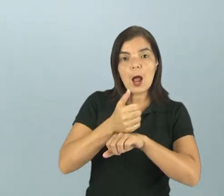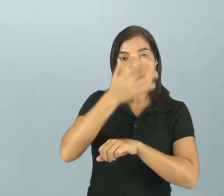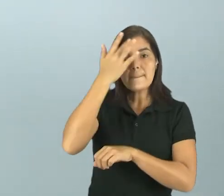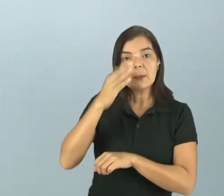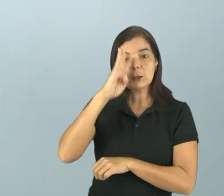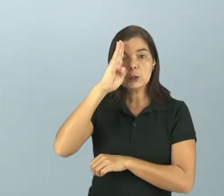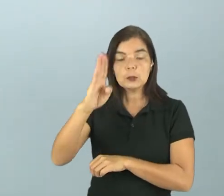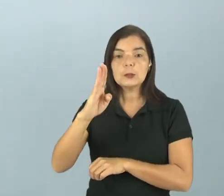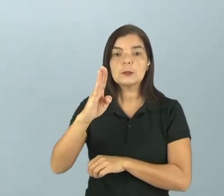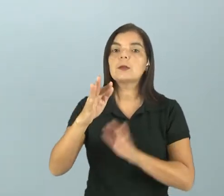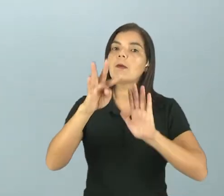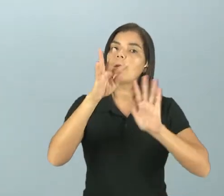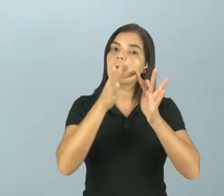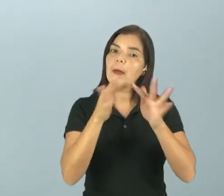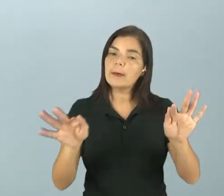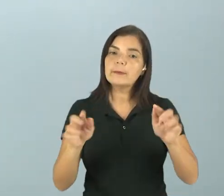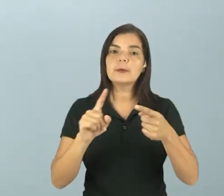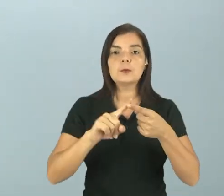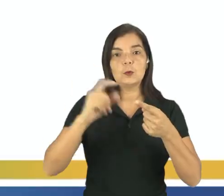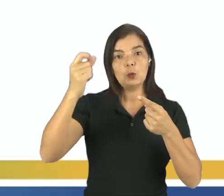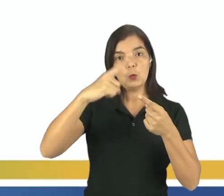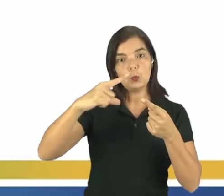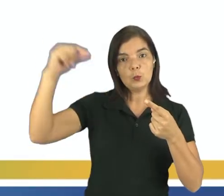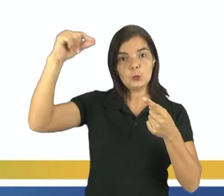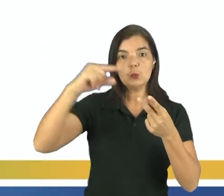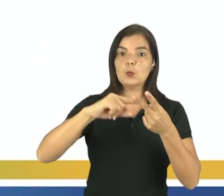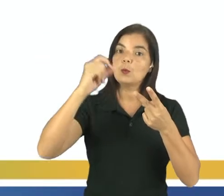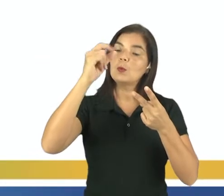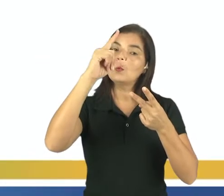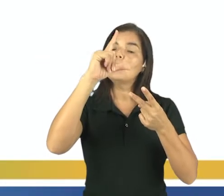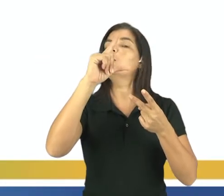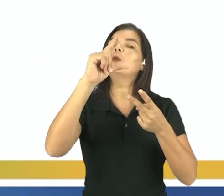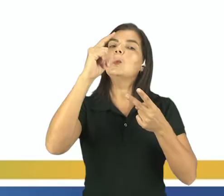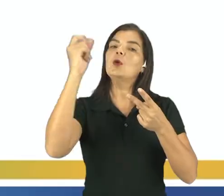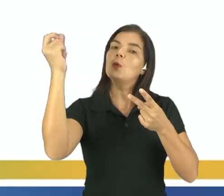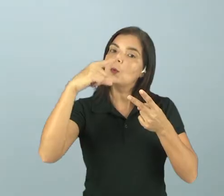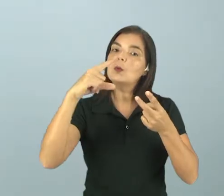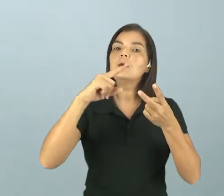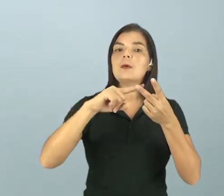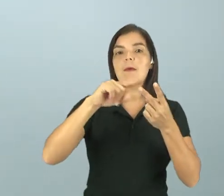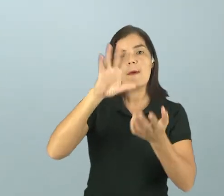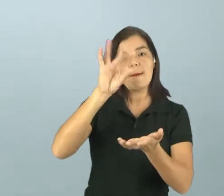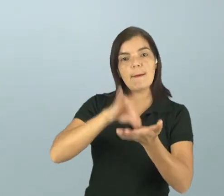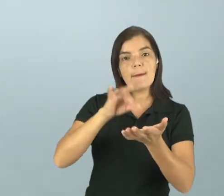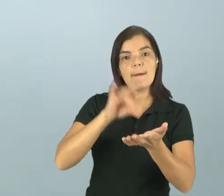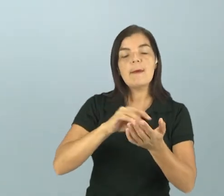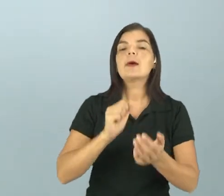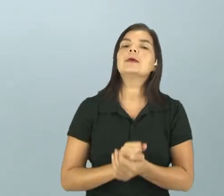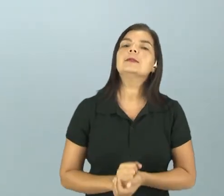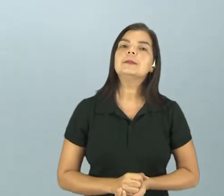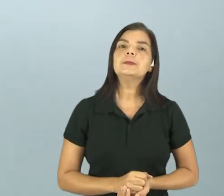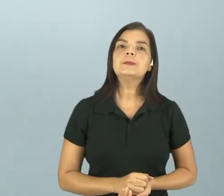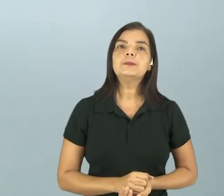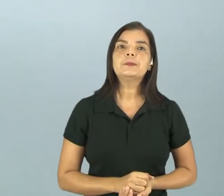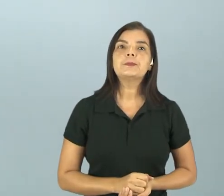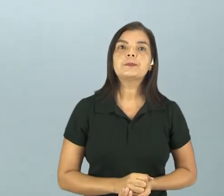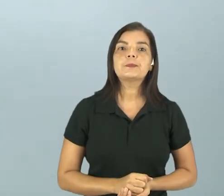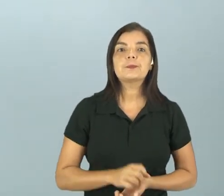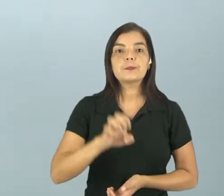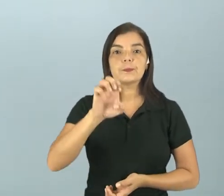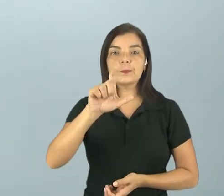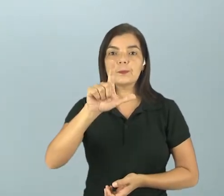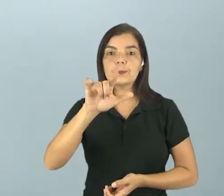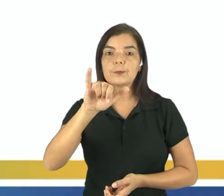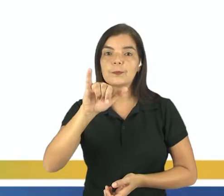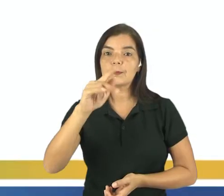pessoas principais nessa frase, que seriam o sol, a lua e a verdade, tá? Então a catáfora tem esse papel.